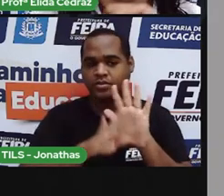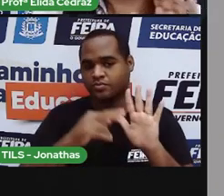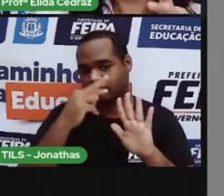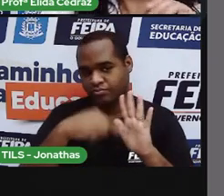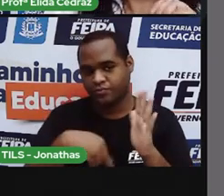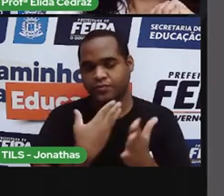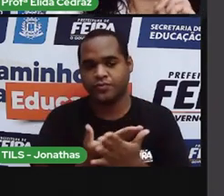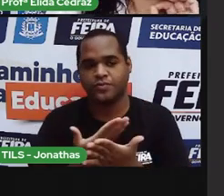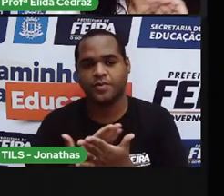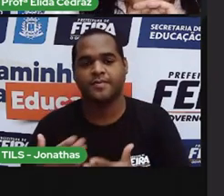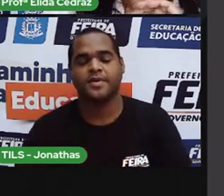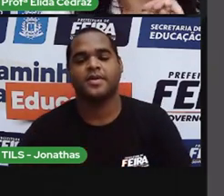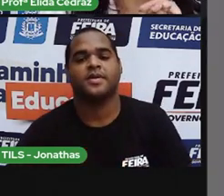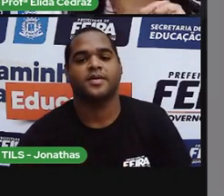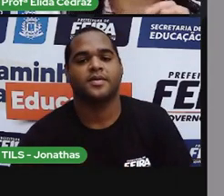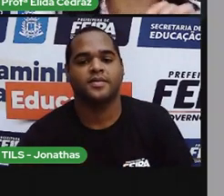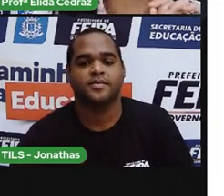estudados.